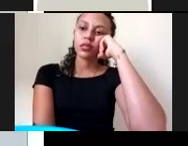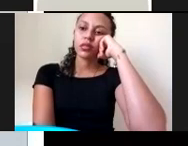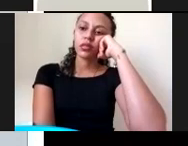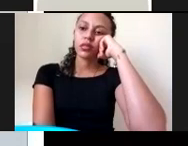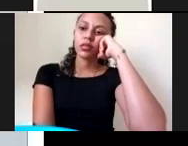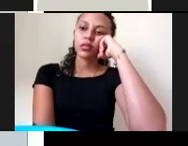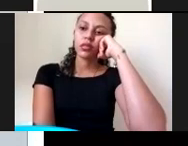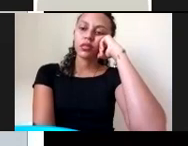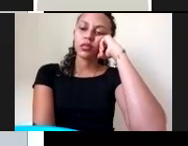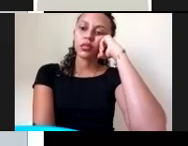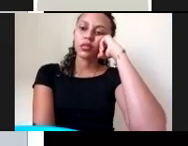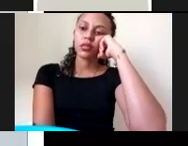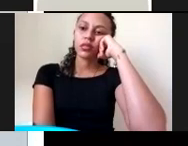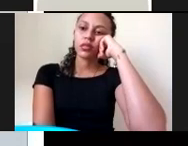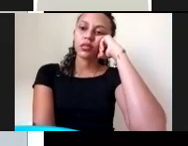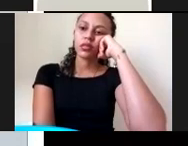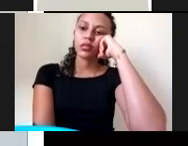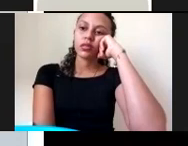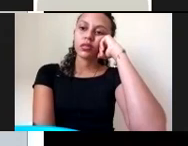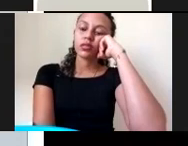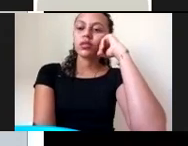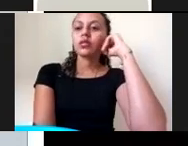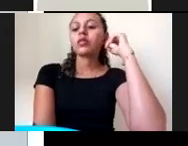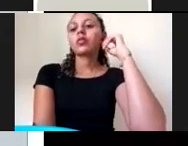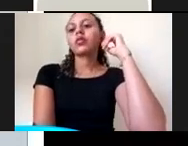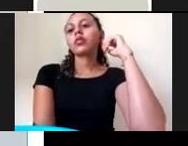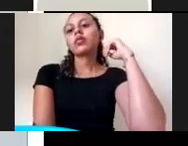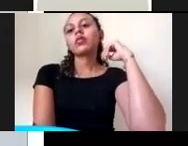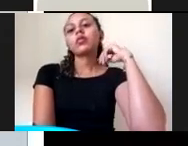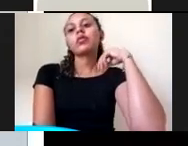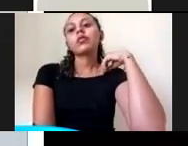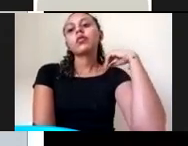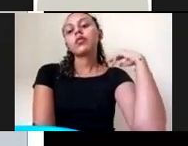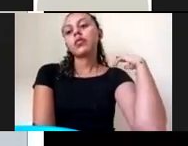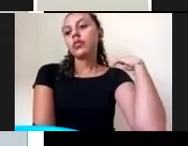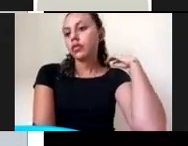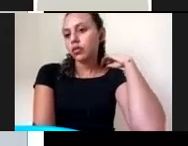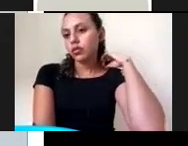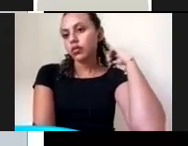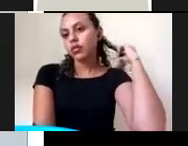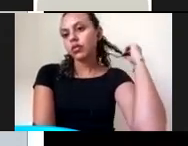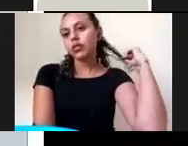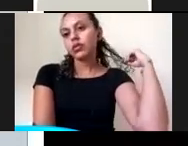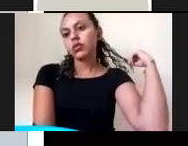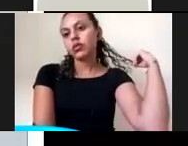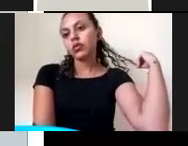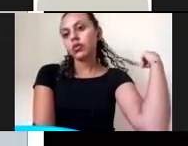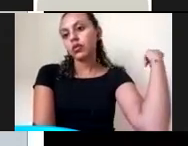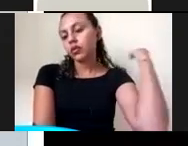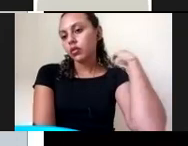E a percussão para a gente ver se tem som timpânico, som maciço, né?